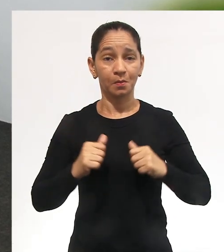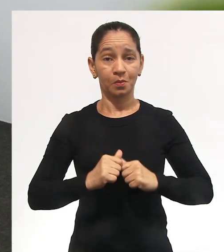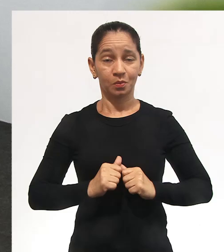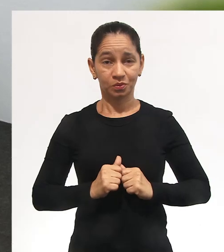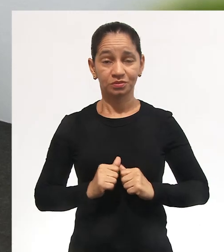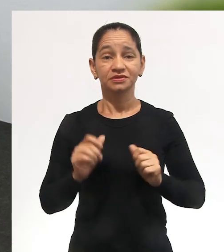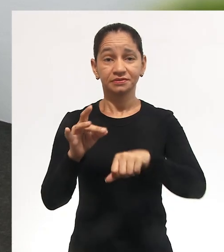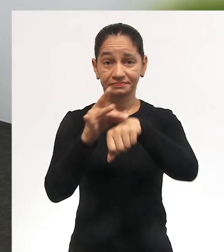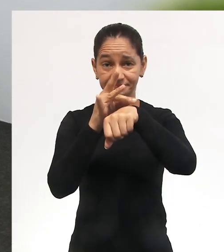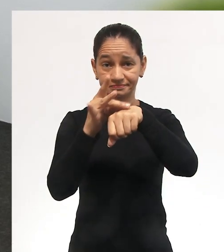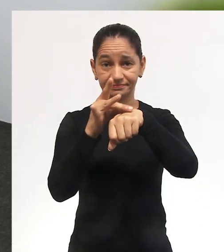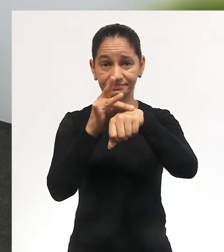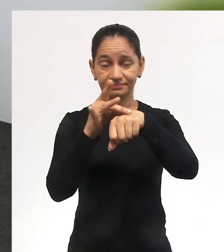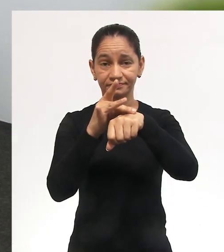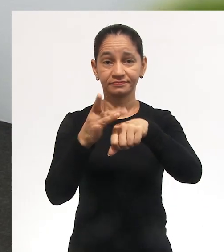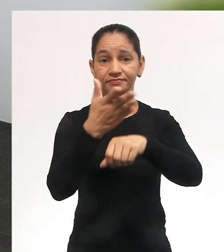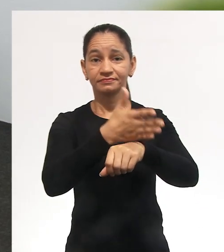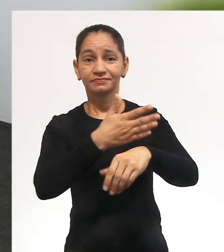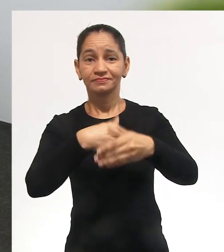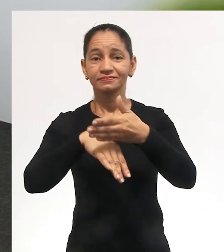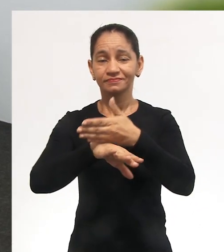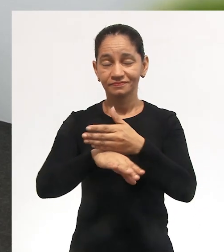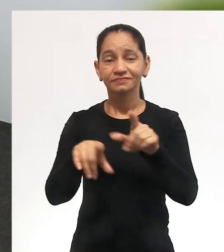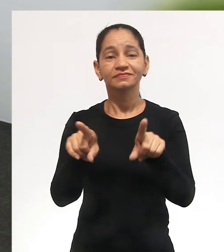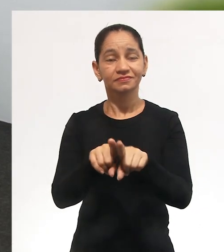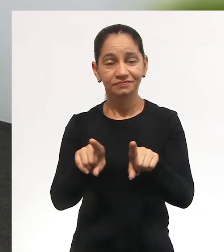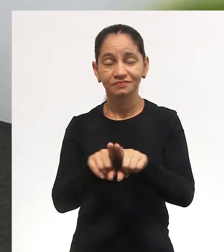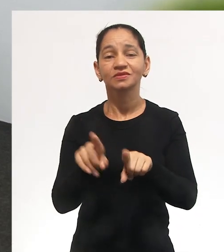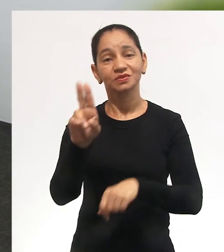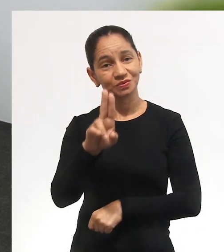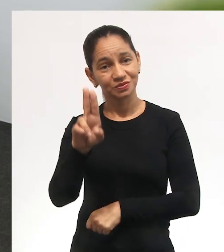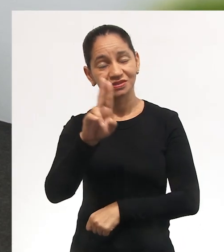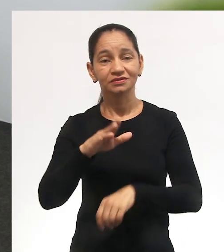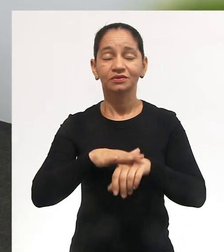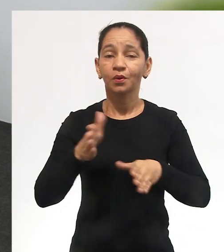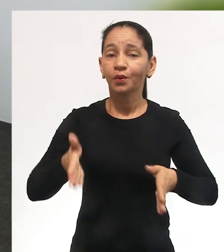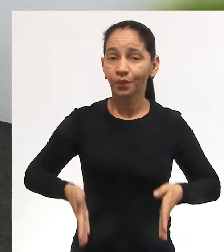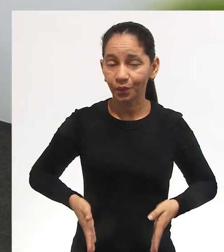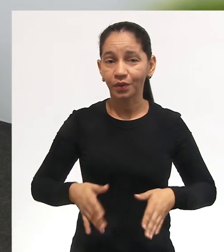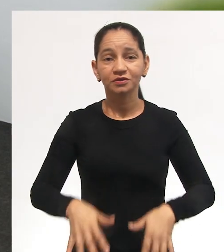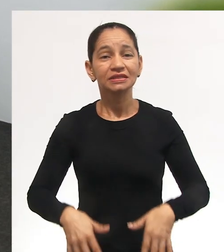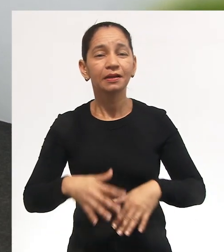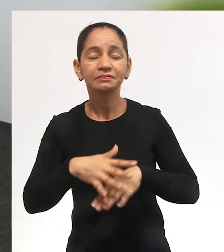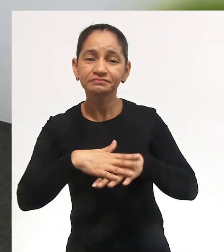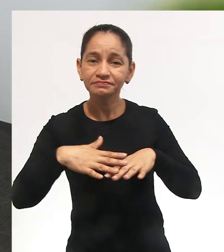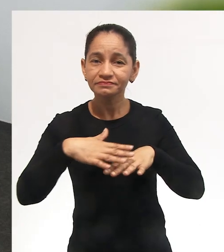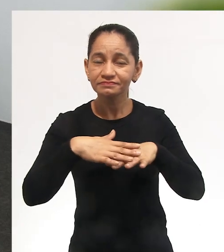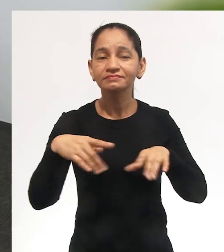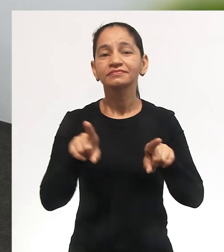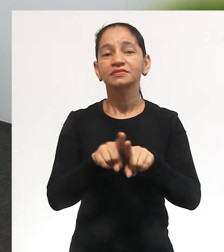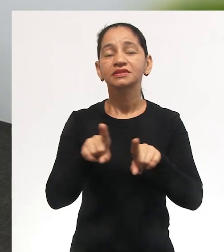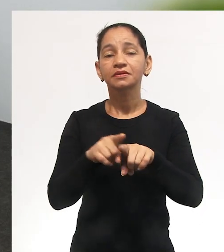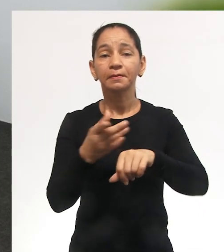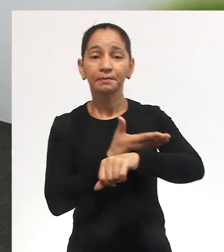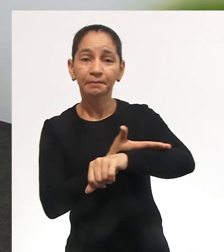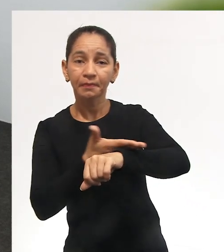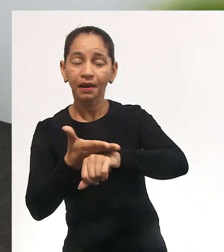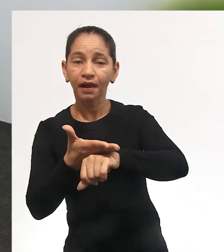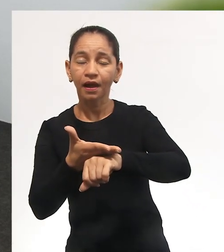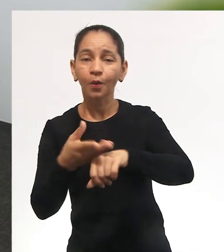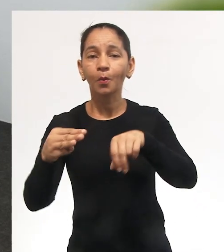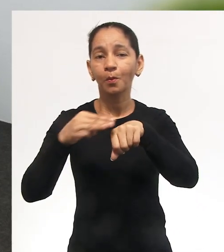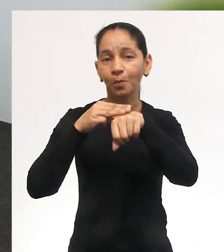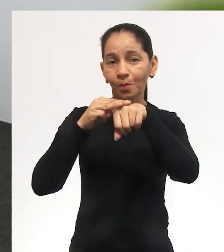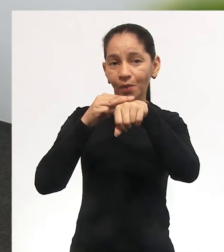blusa preta, de mangas compridas, uma calça listrada na cor branca e marrom e